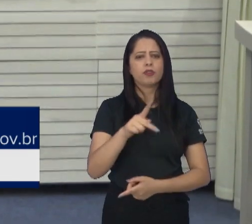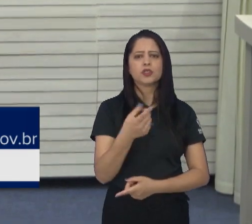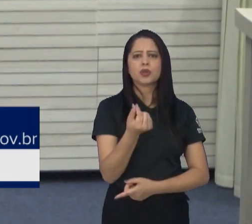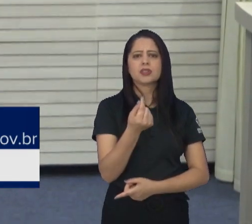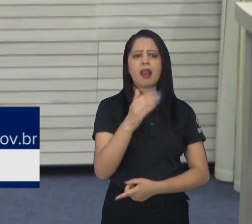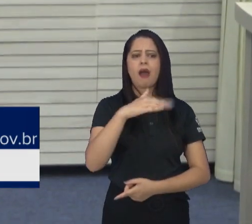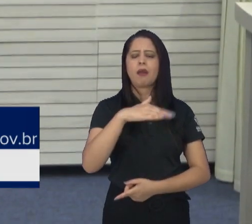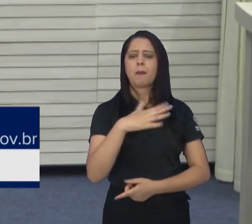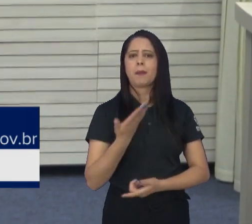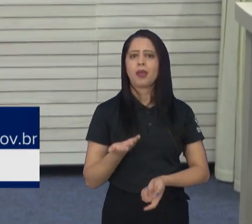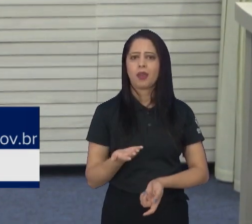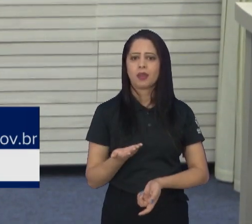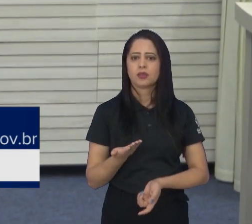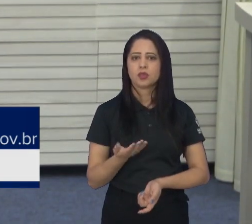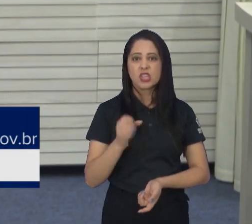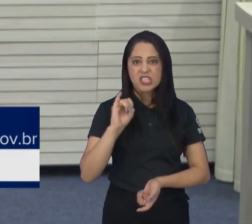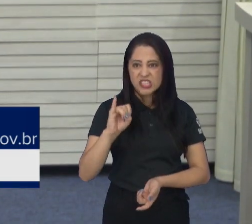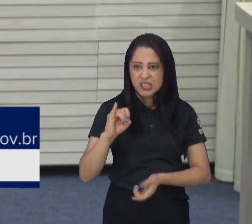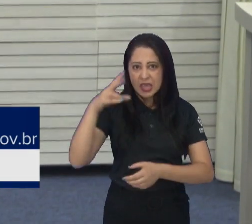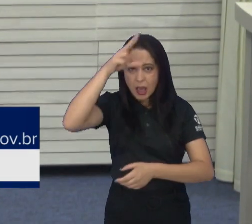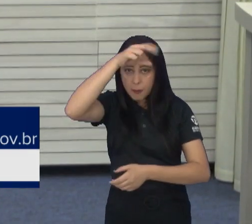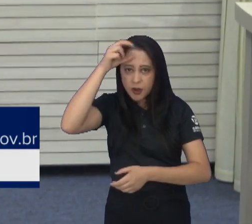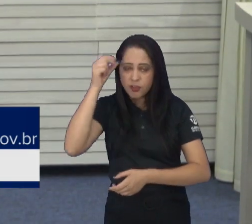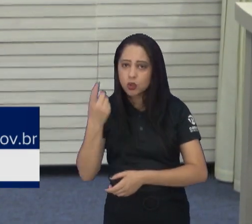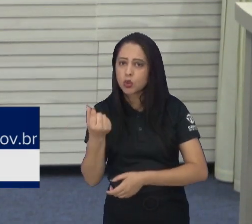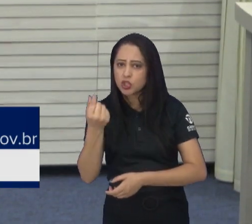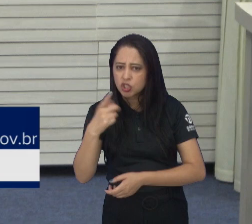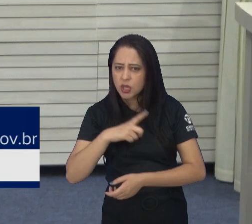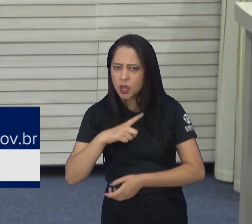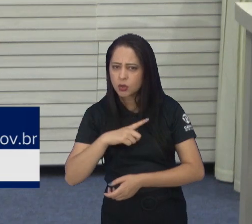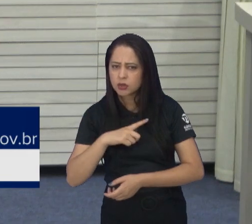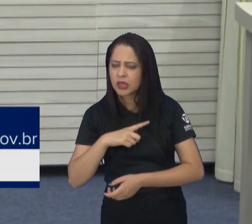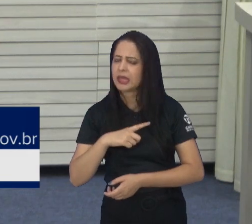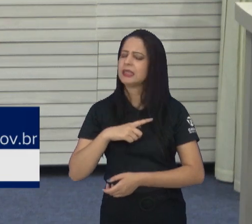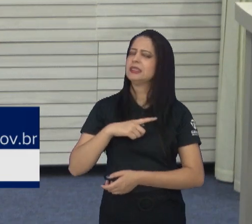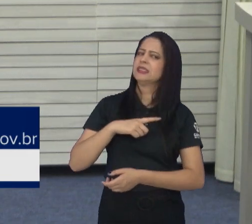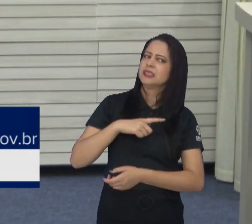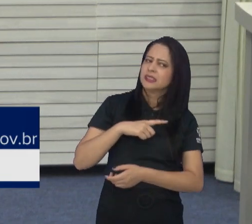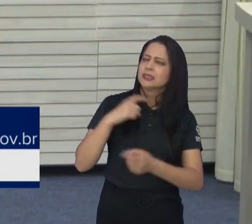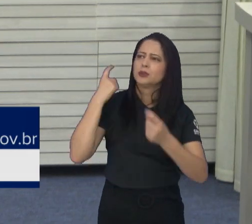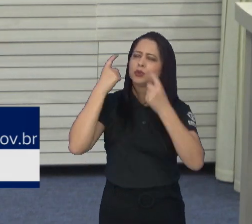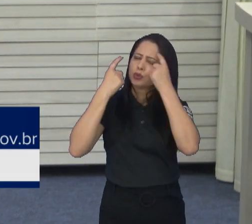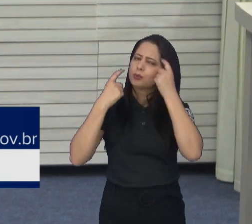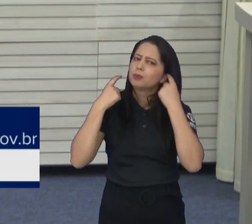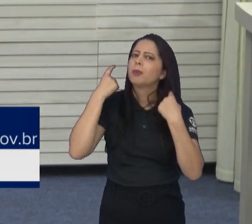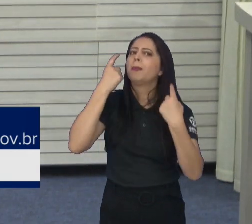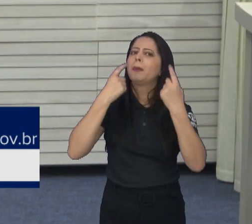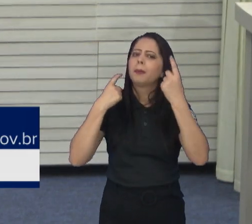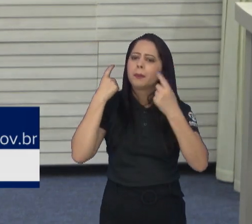reais? Se tem dinheiro, aliás, me preocupa muito